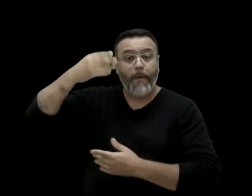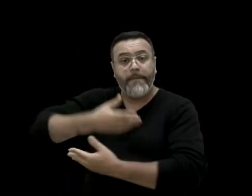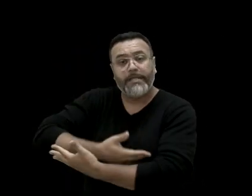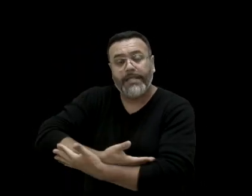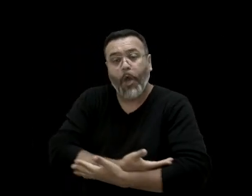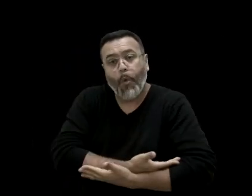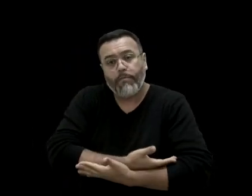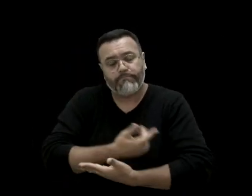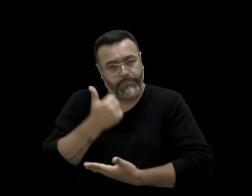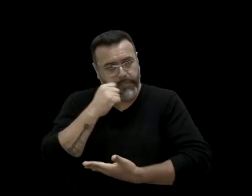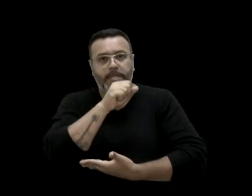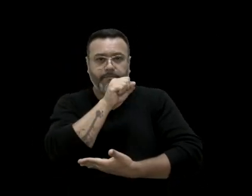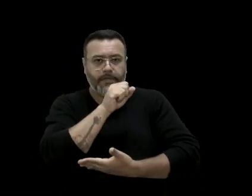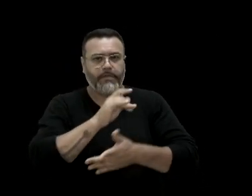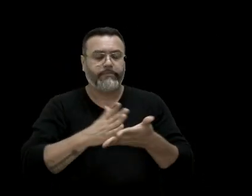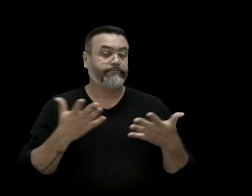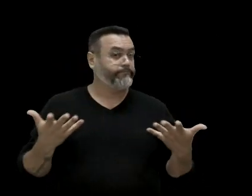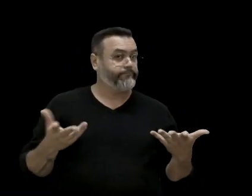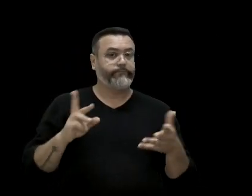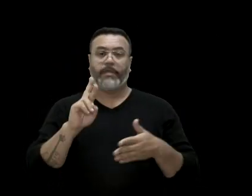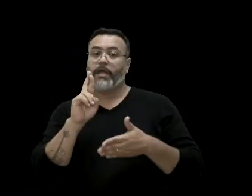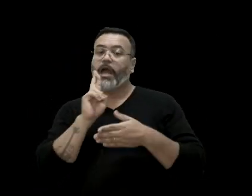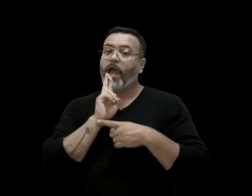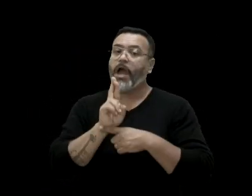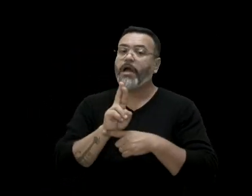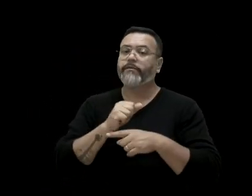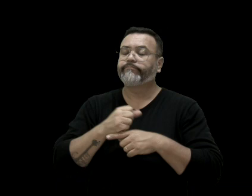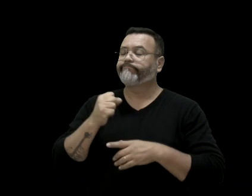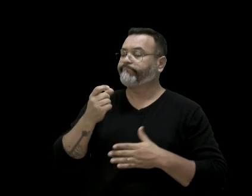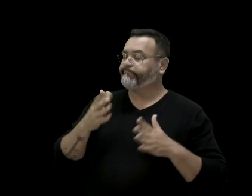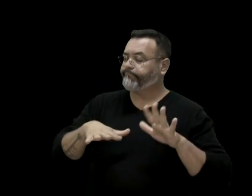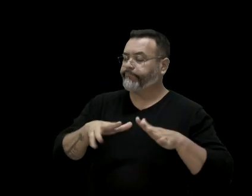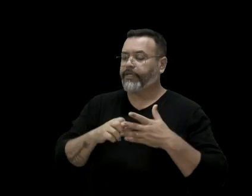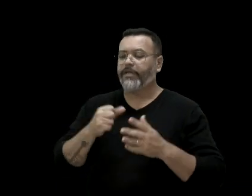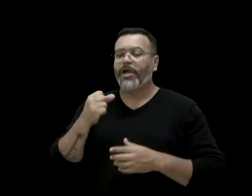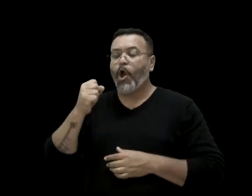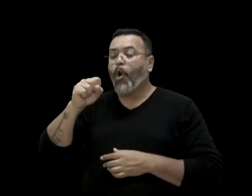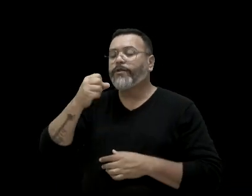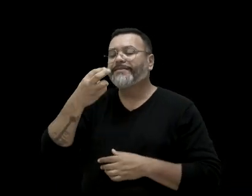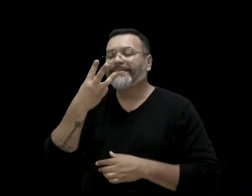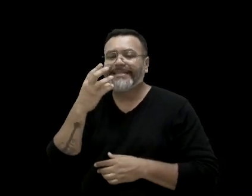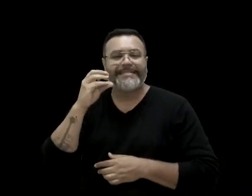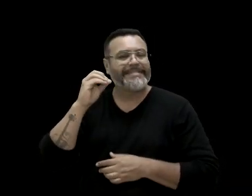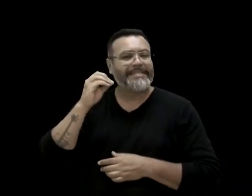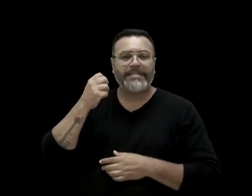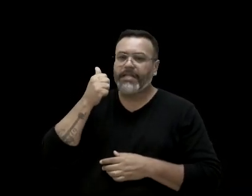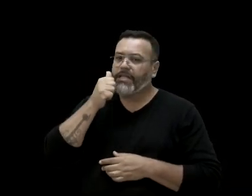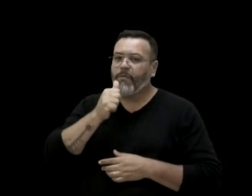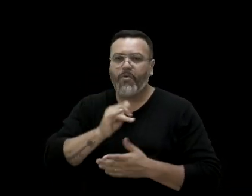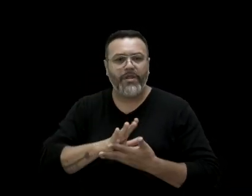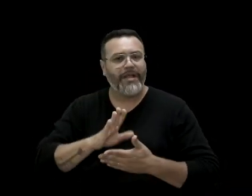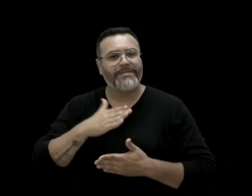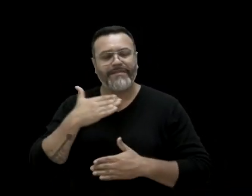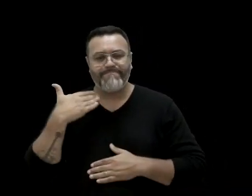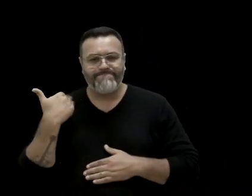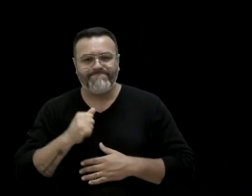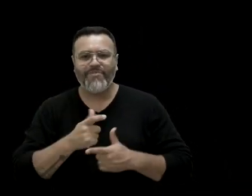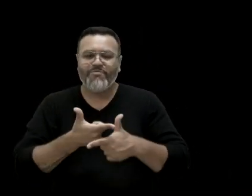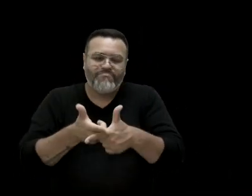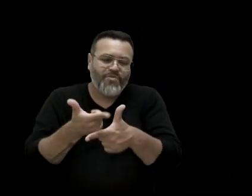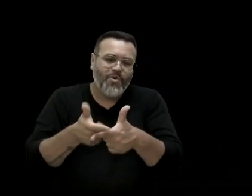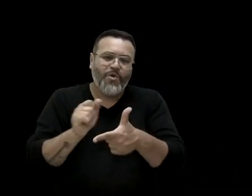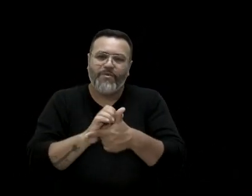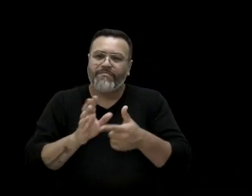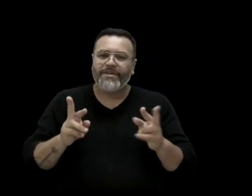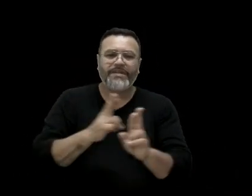as respostas estejam nas 830 mulheres que morrem todos os dias por complicações relacionadas ao